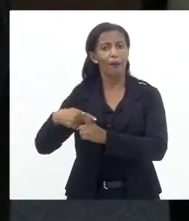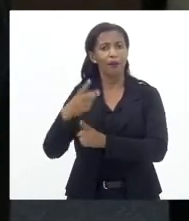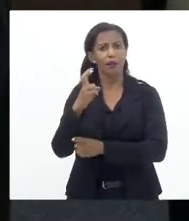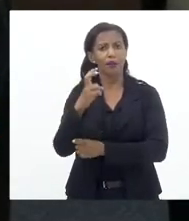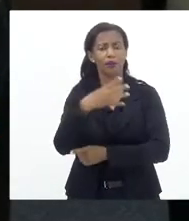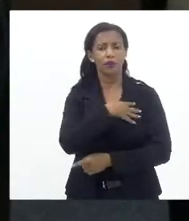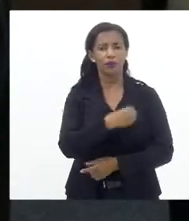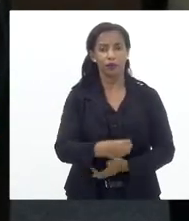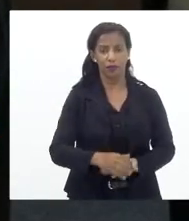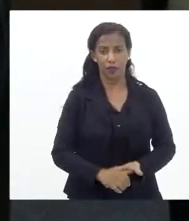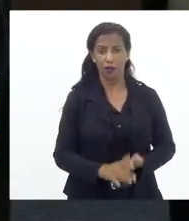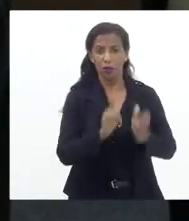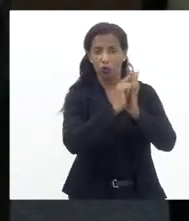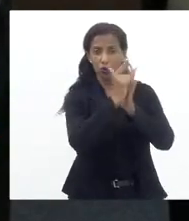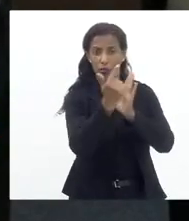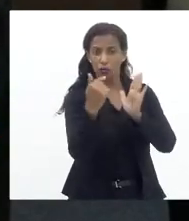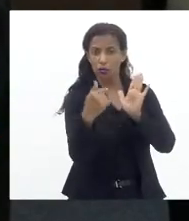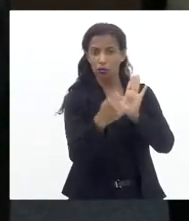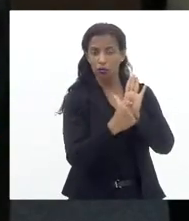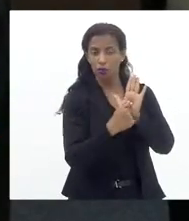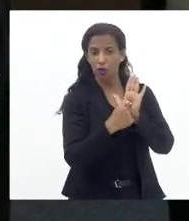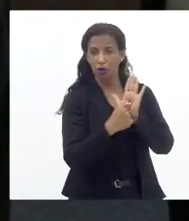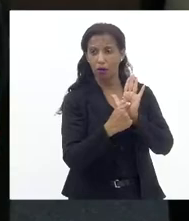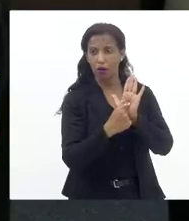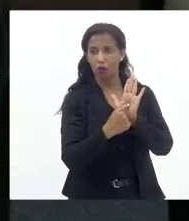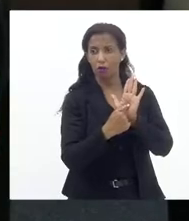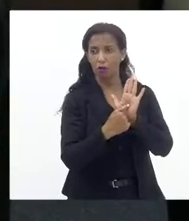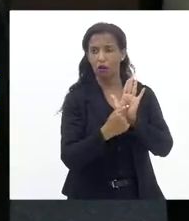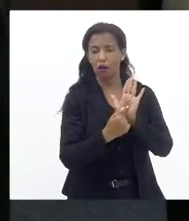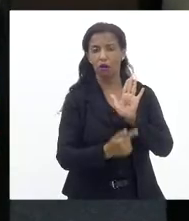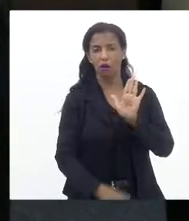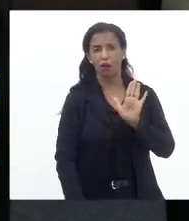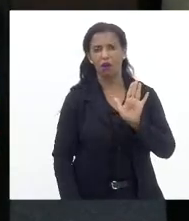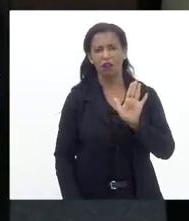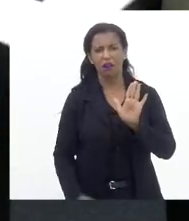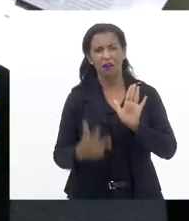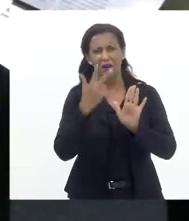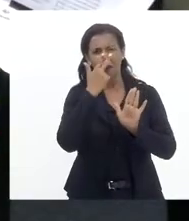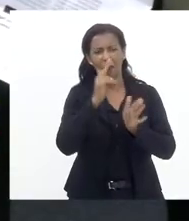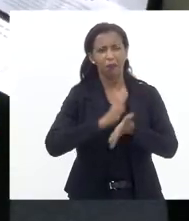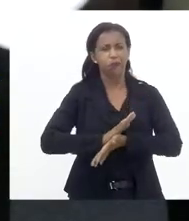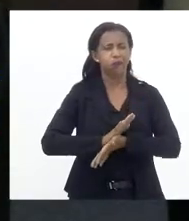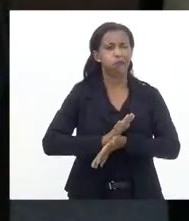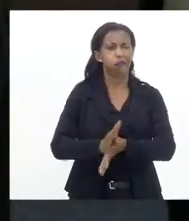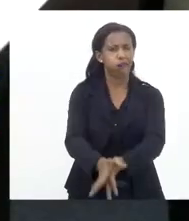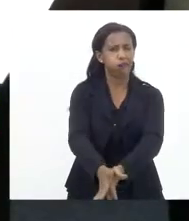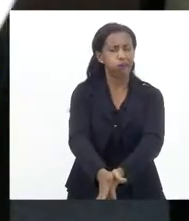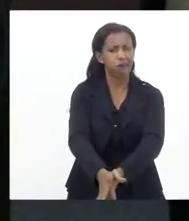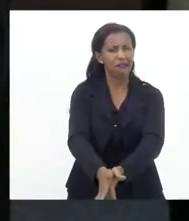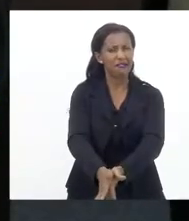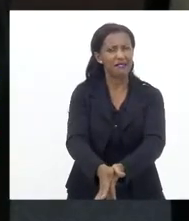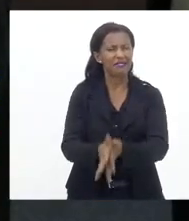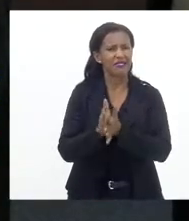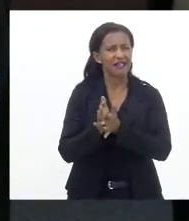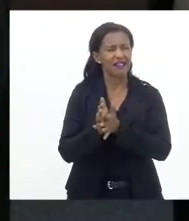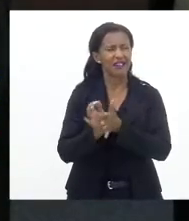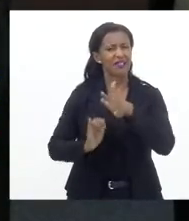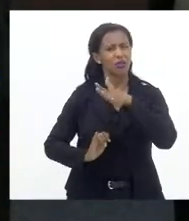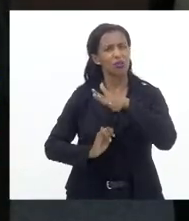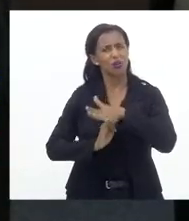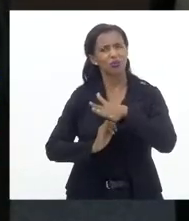e o jornal aborda dessa forma aqui humilhando não só a